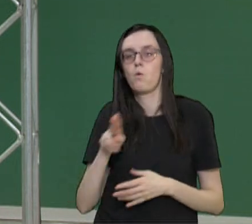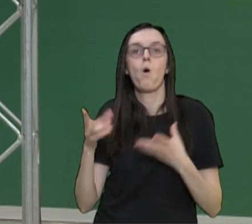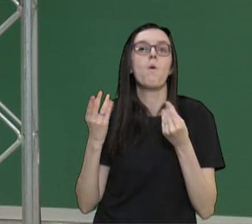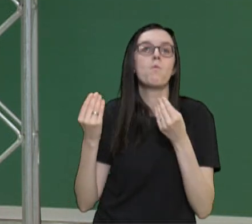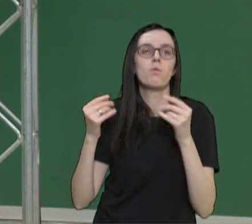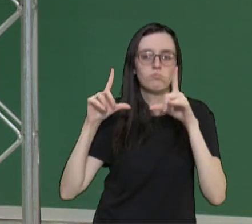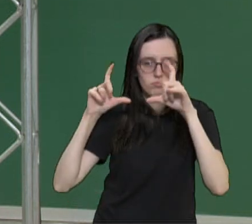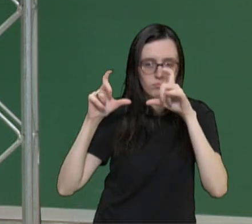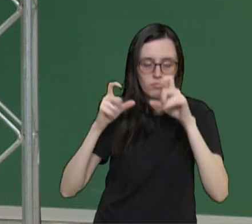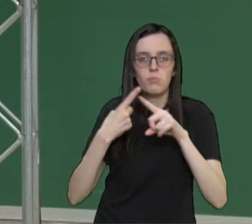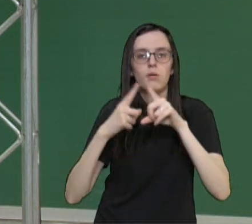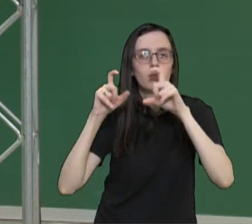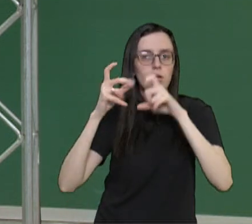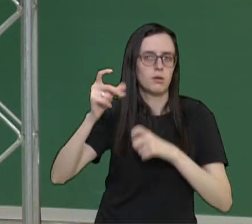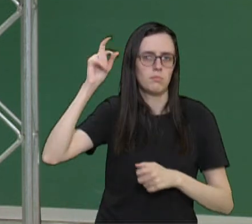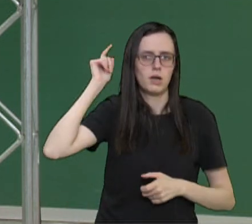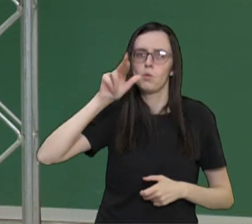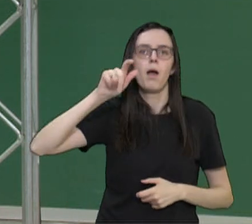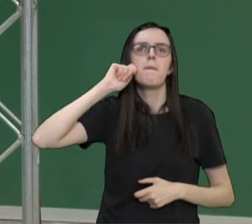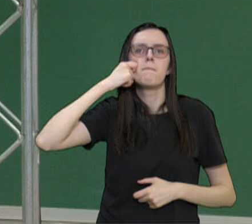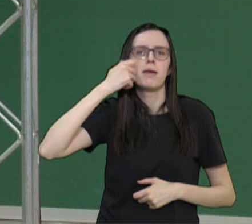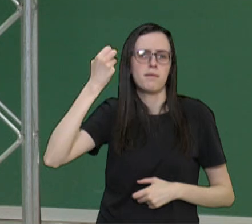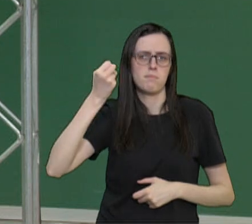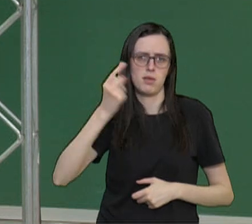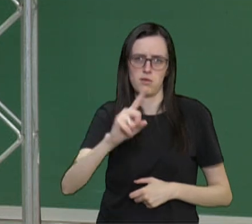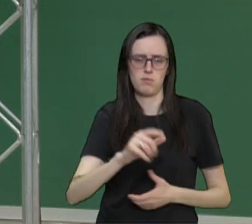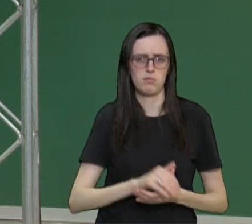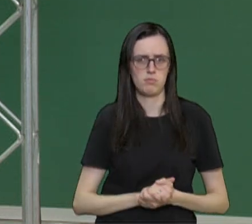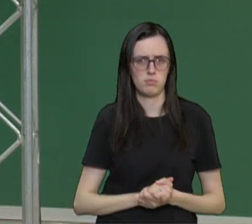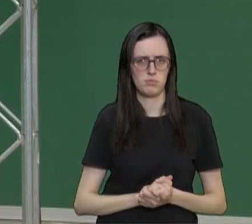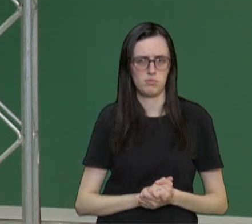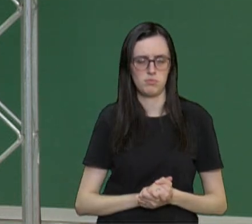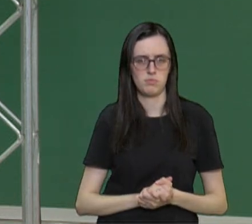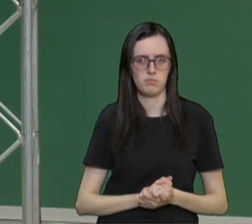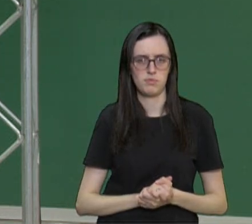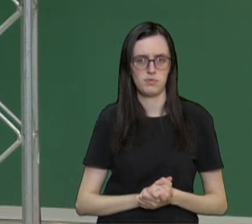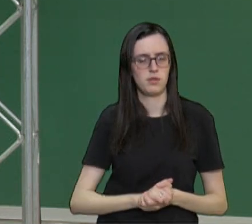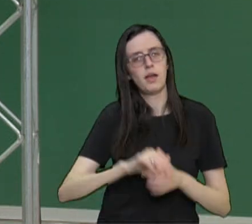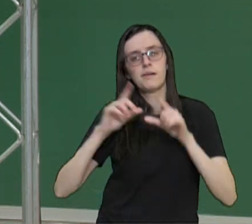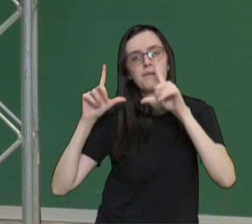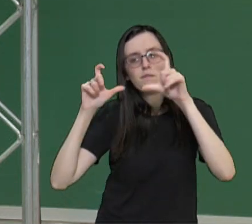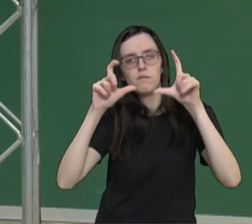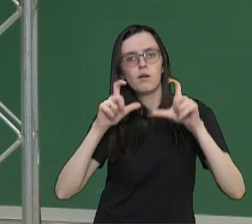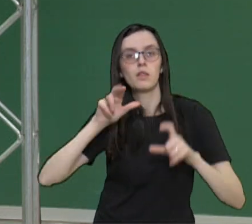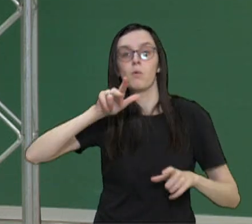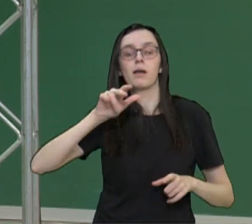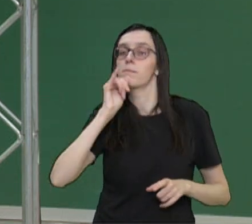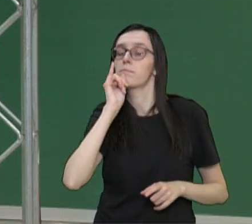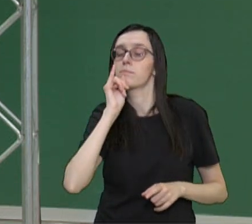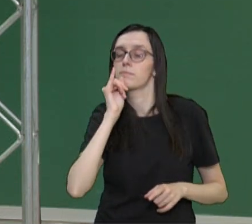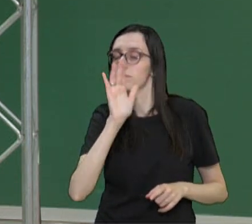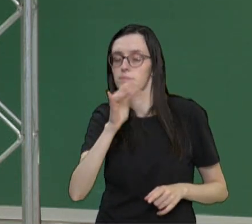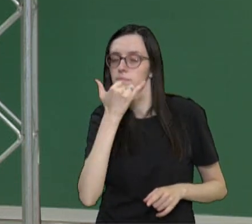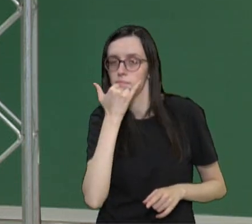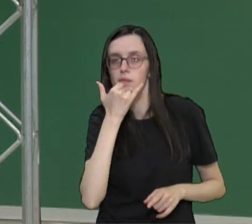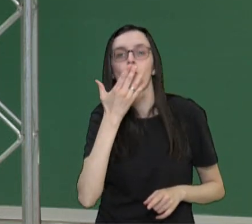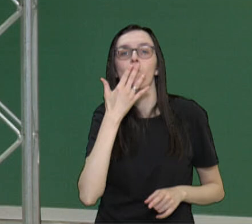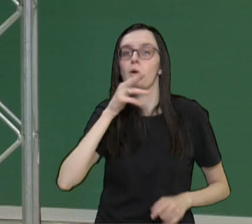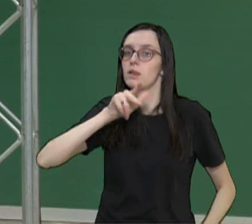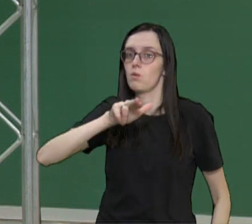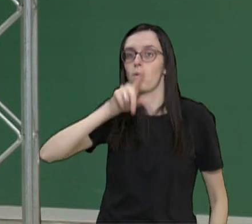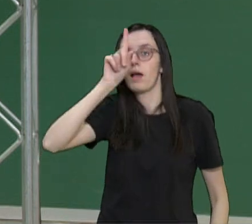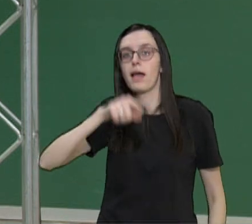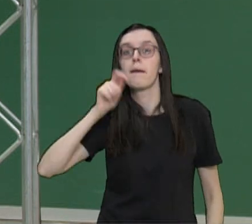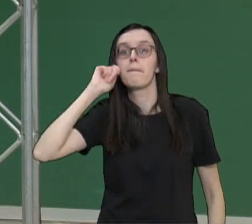da fotografia, porque a fotografia naquela época não era preto e branco, né? E a fotografia não era colorida, né? A preto e branco, ela dá justamente